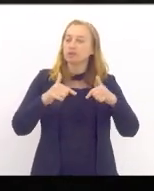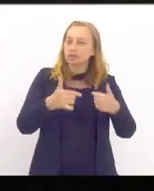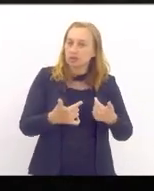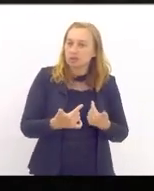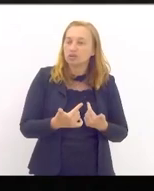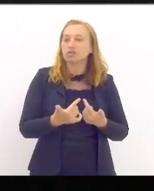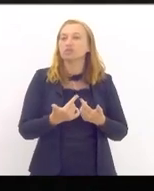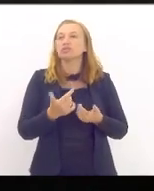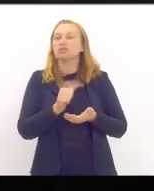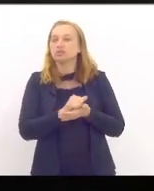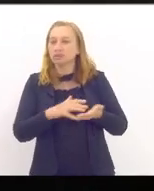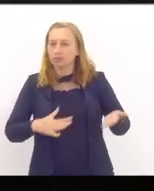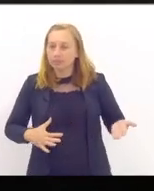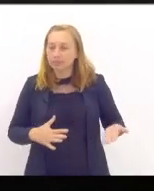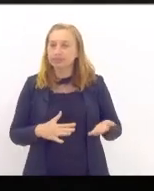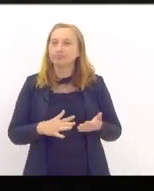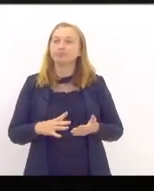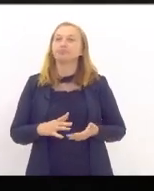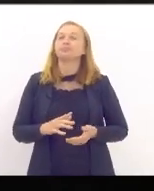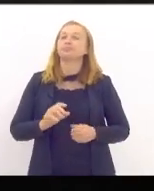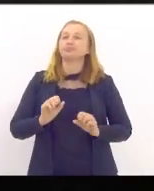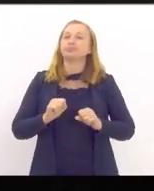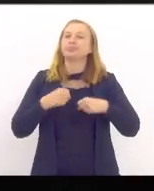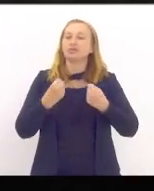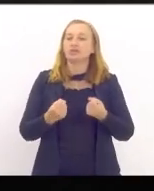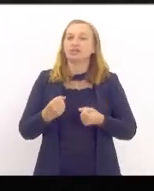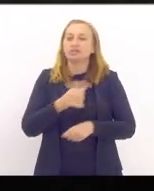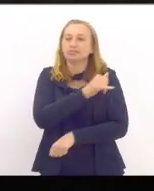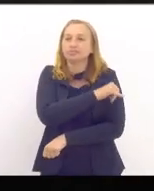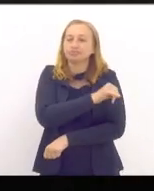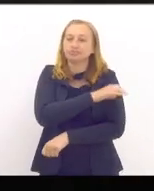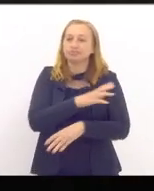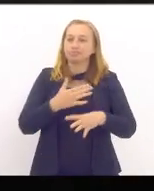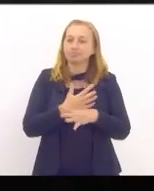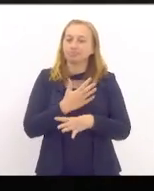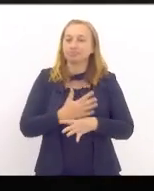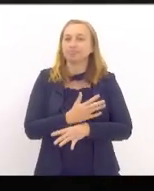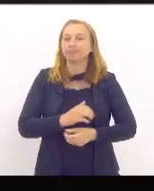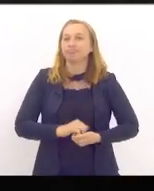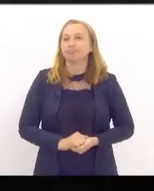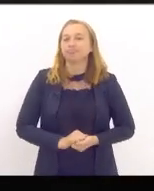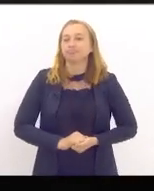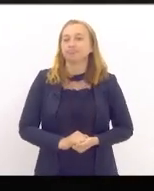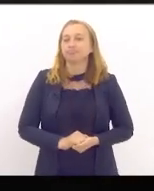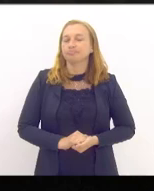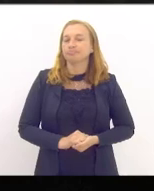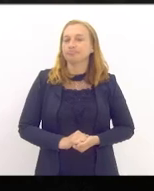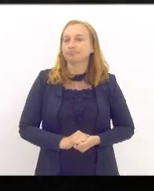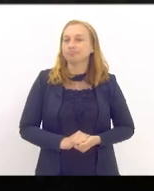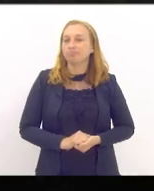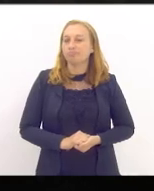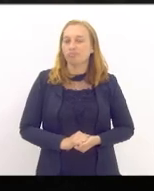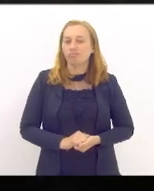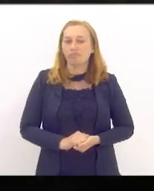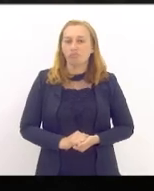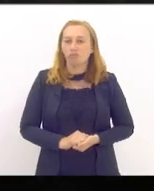das minhas ações em defesa da cidade do Rio de Janeiro praticamente